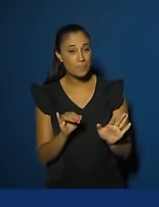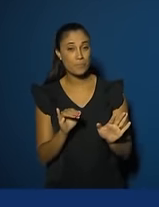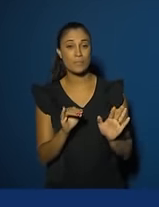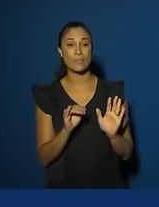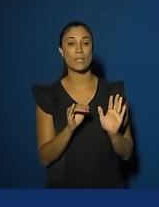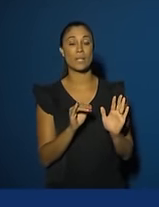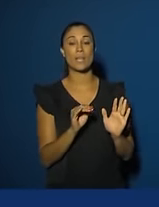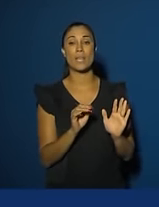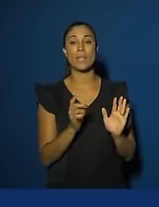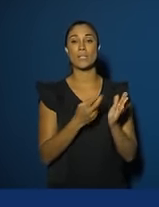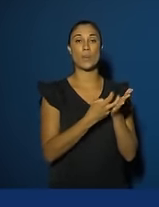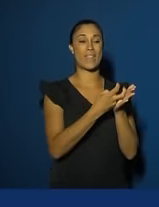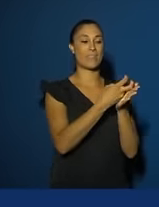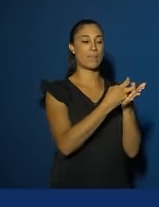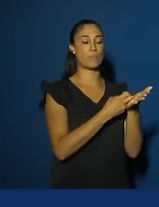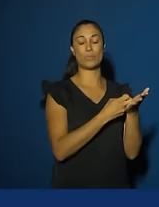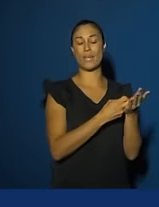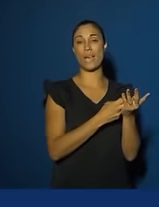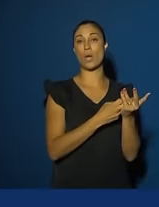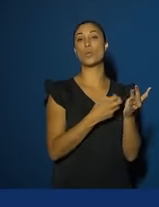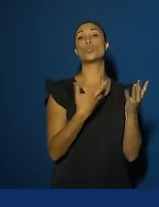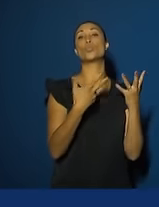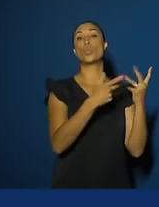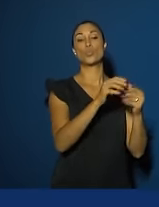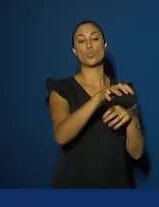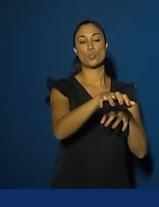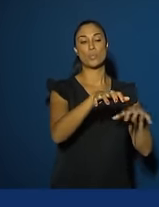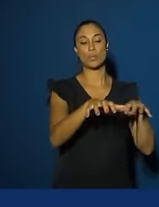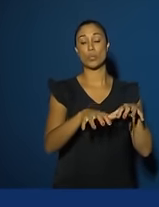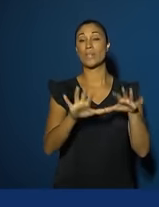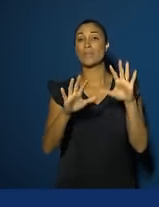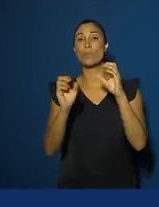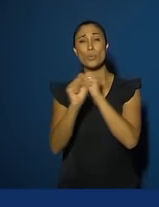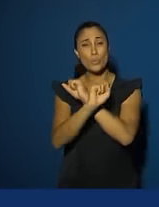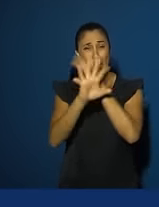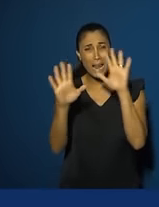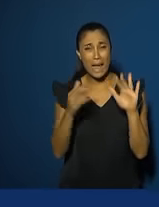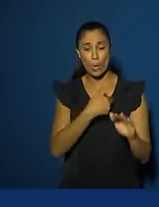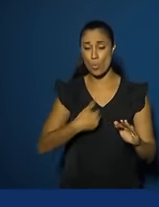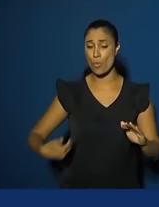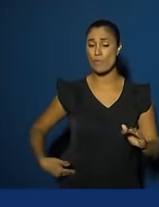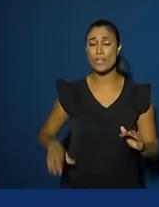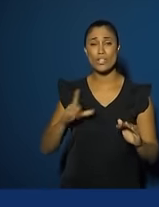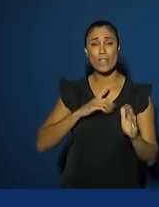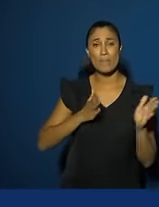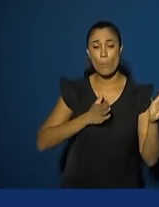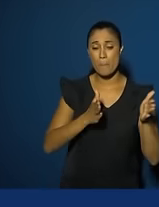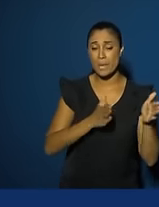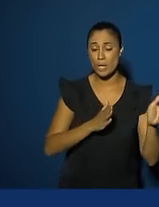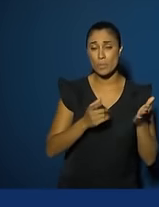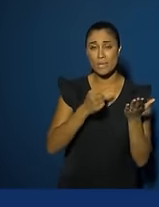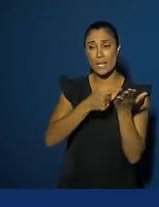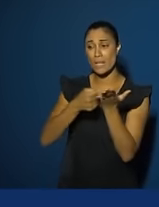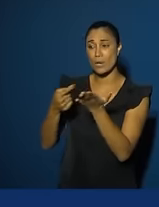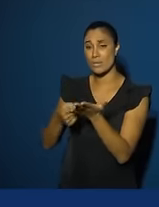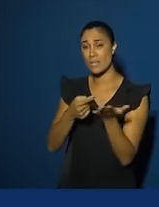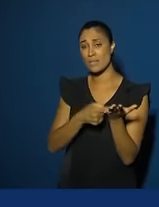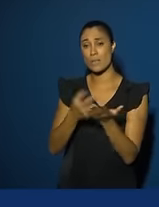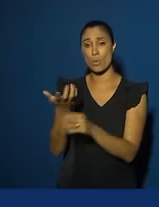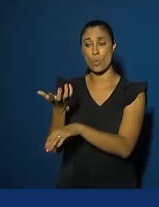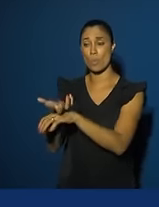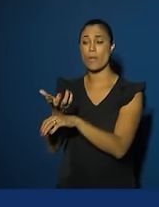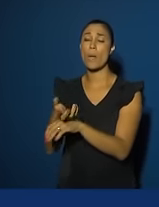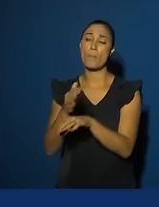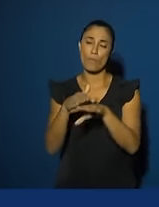iria tributar os 17 setores em 2 de janeiro implicitamente o governo já deixou um tempo ali para negociação com o Congresso é isso mesmo